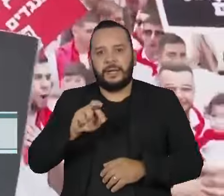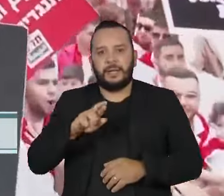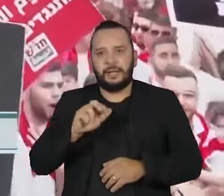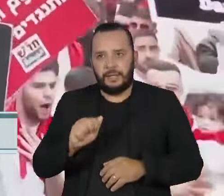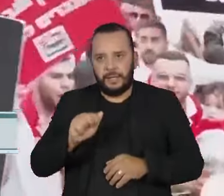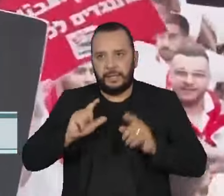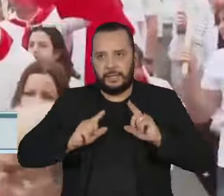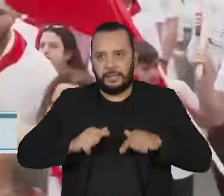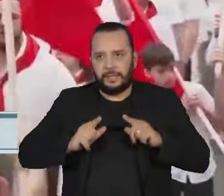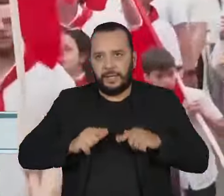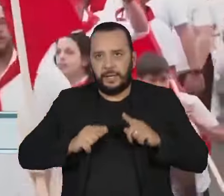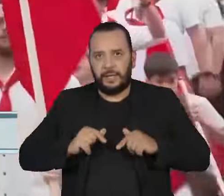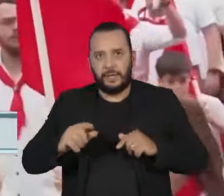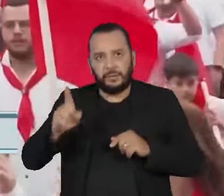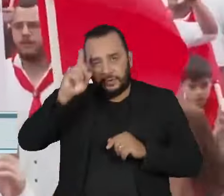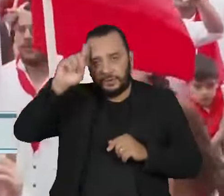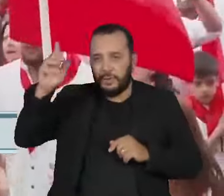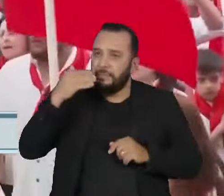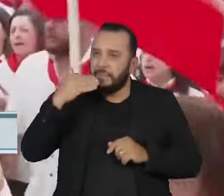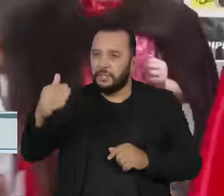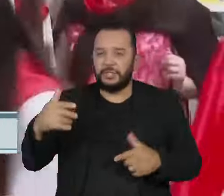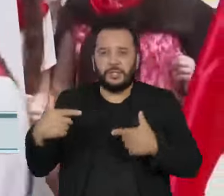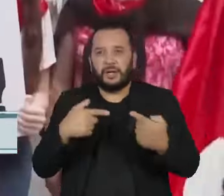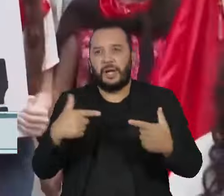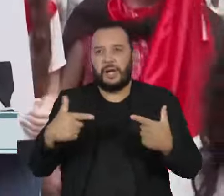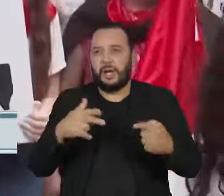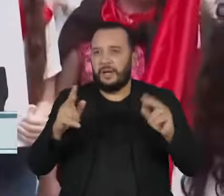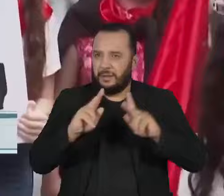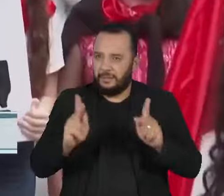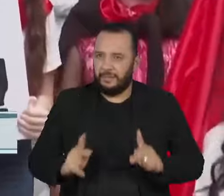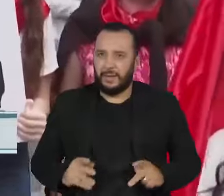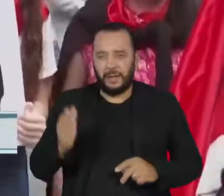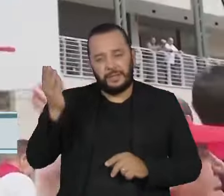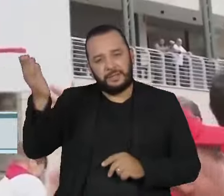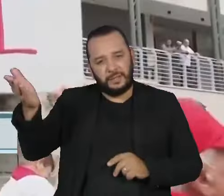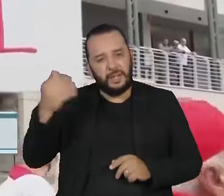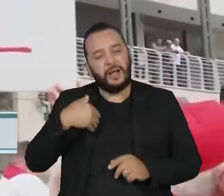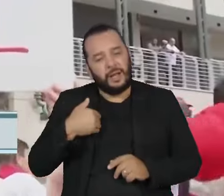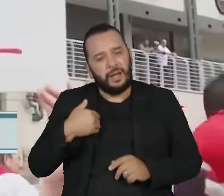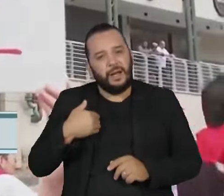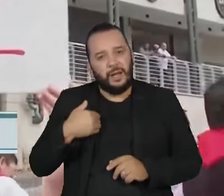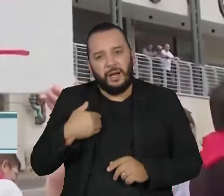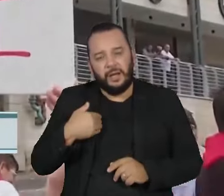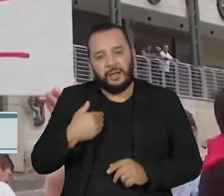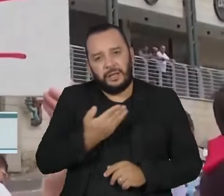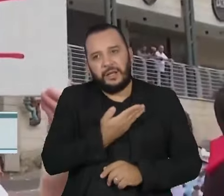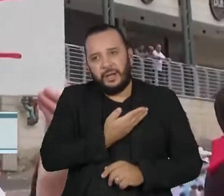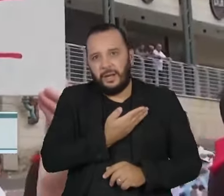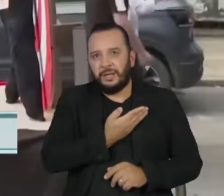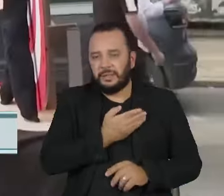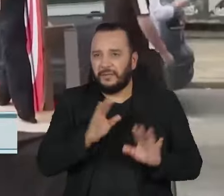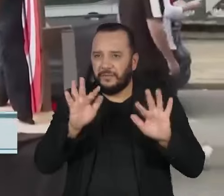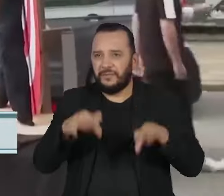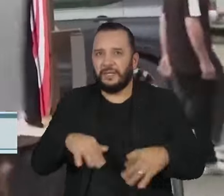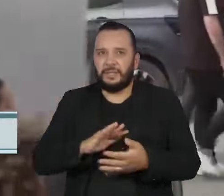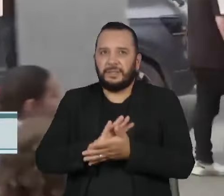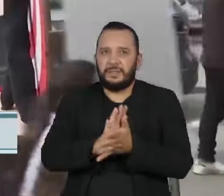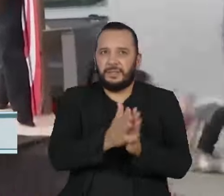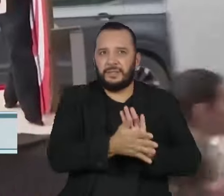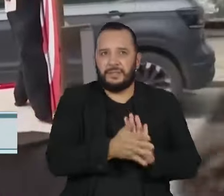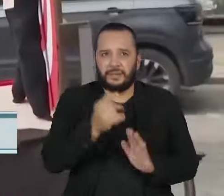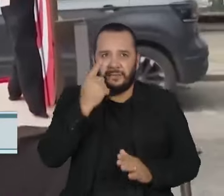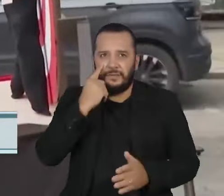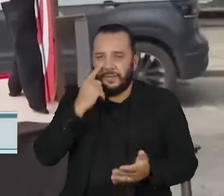os cristãos, o dia foi para pedir o cessar-fogo na faixa de Gaza e o fim do genocídio. Uma instalação artística com a figura